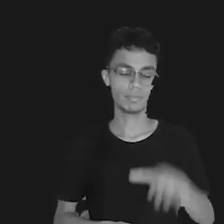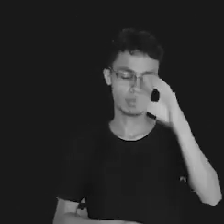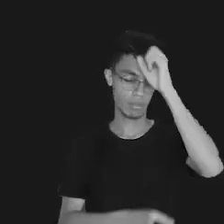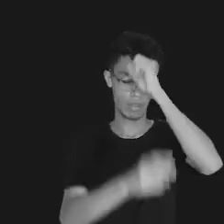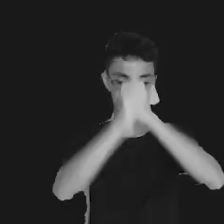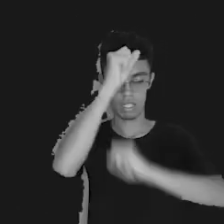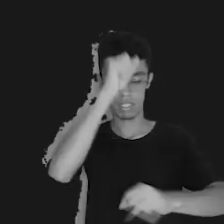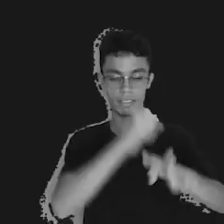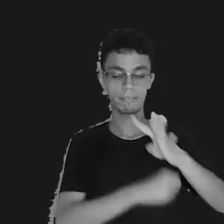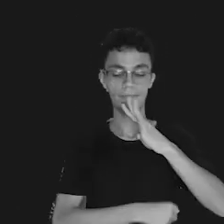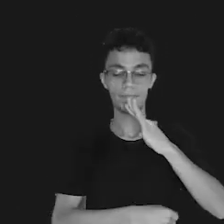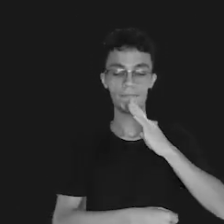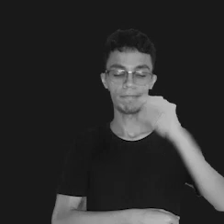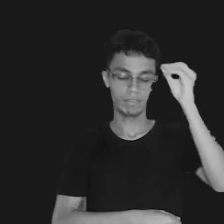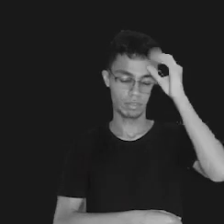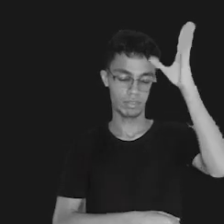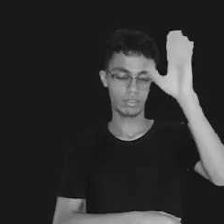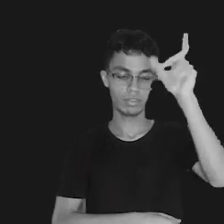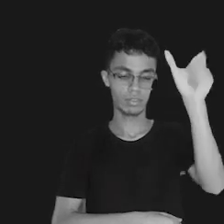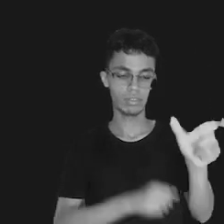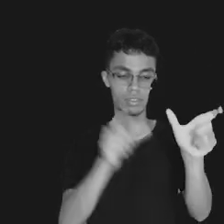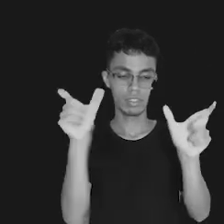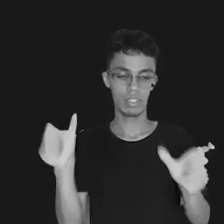aqui, conhecendo com o Joca, com vocês.